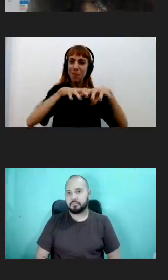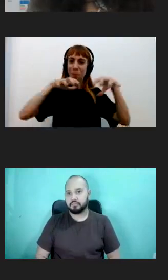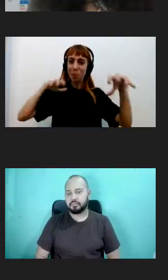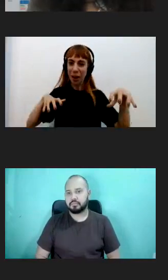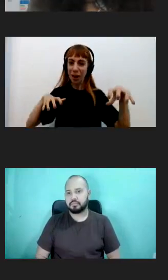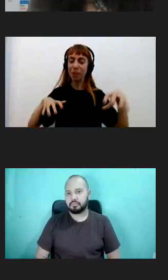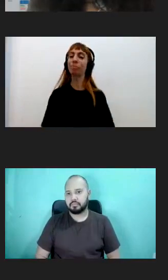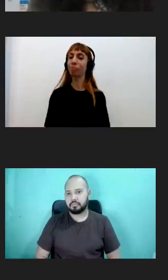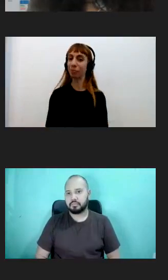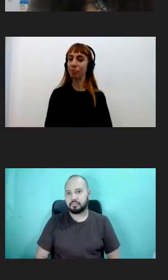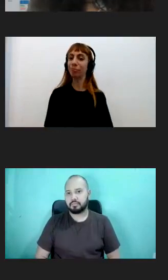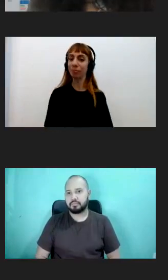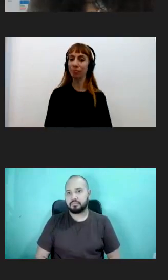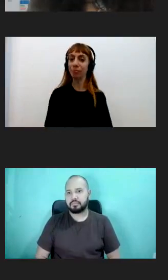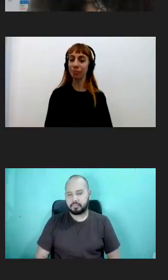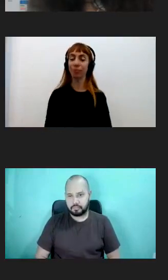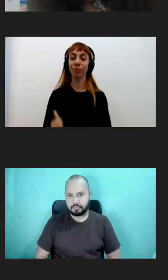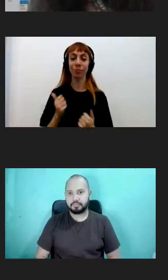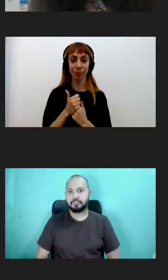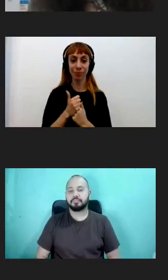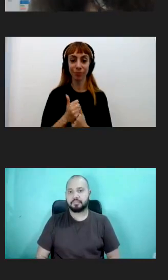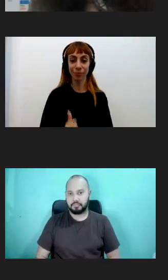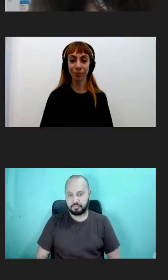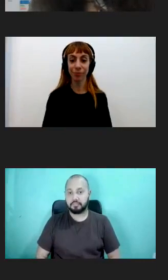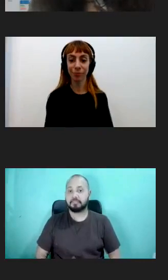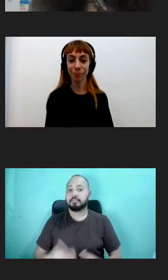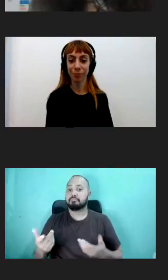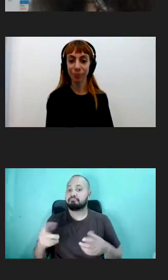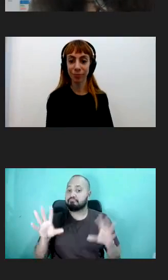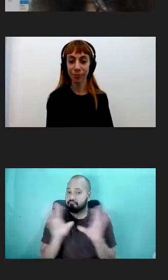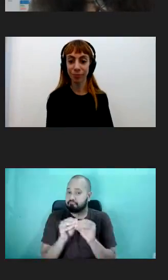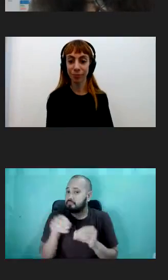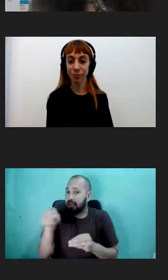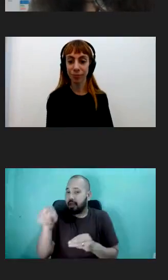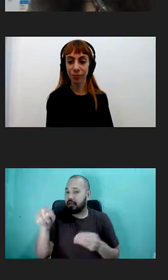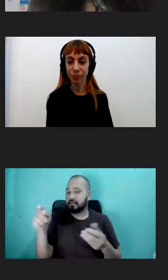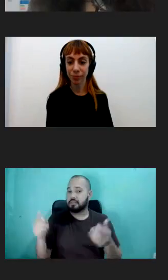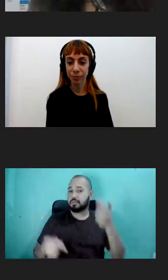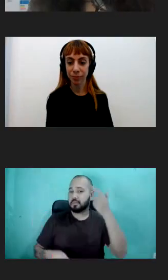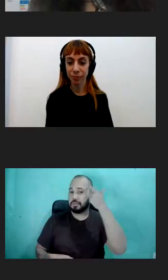Mas que no fim das contas é esse exercício mesmo, né? É pensar